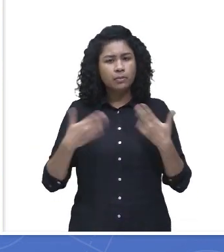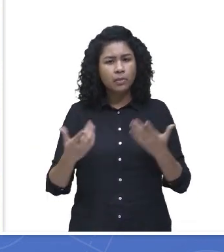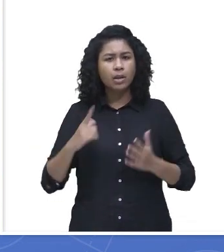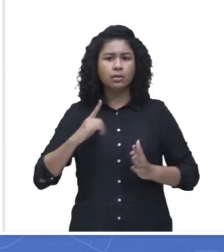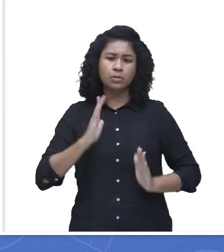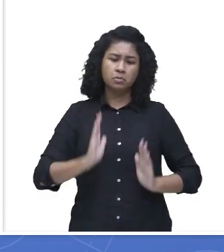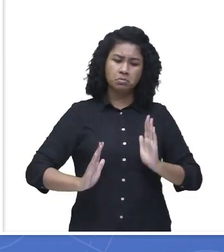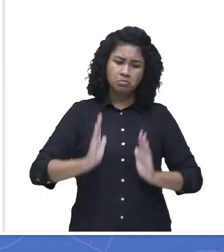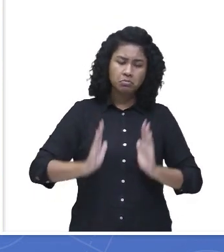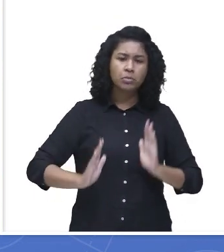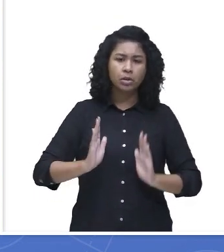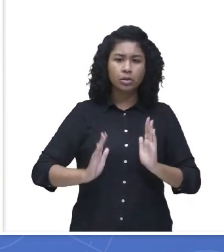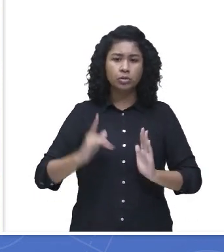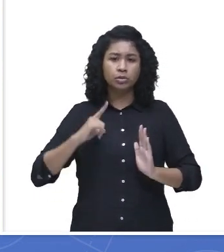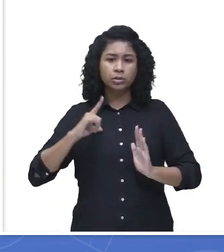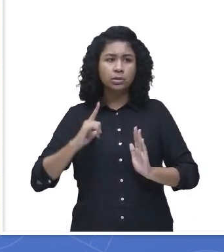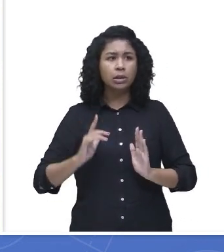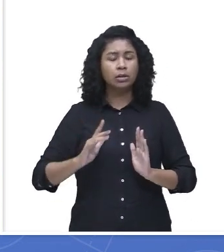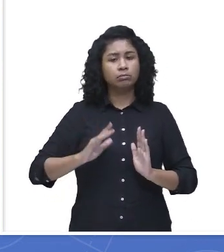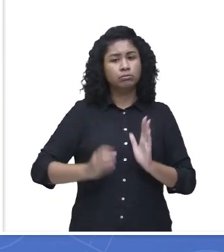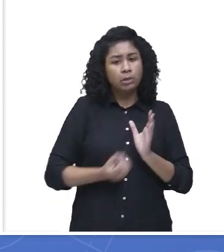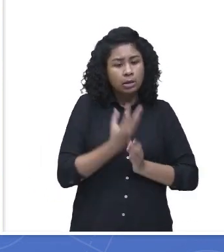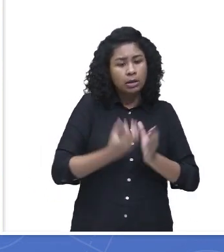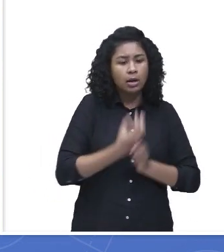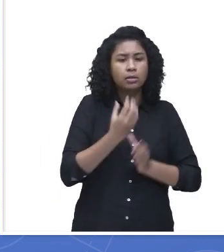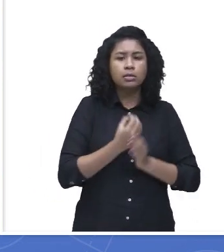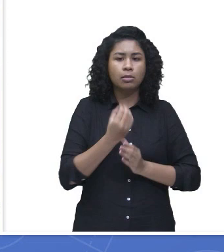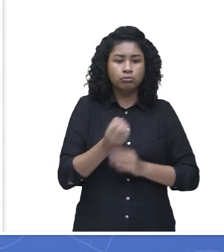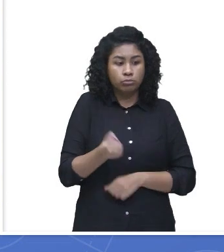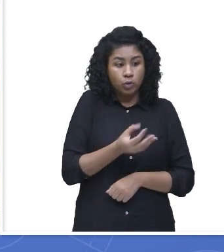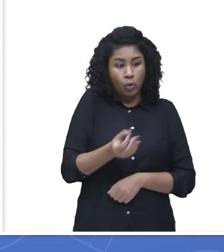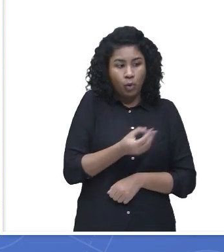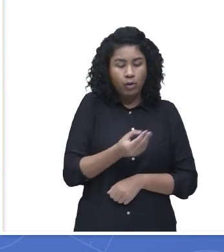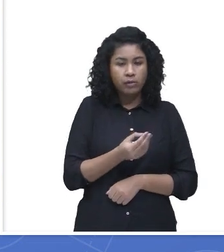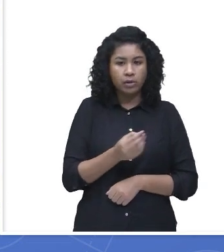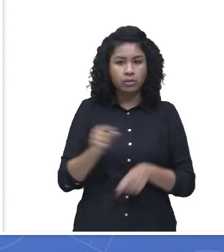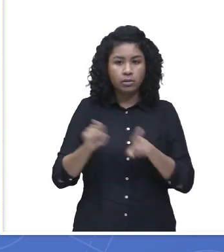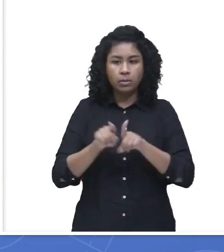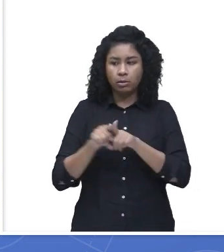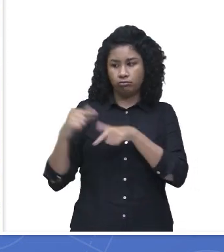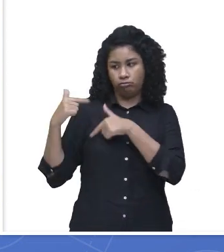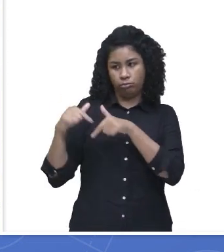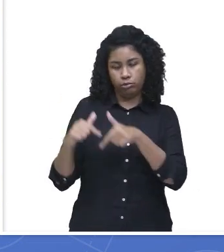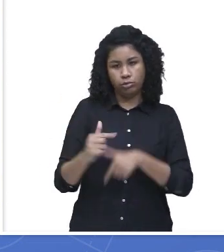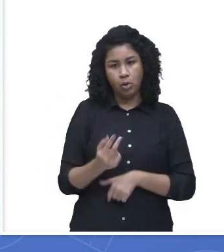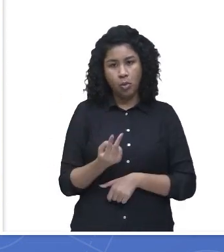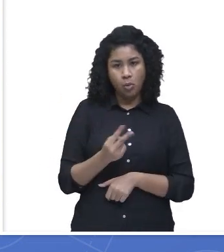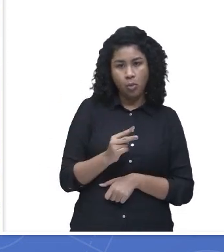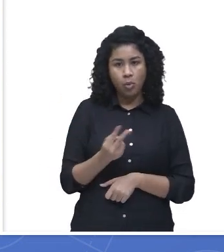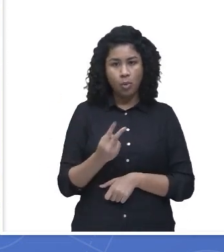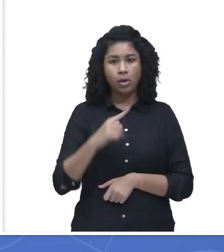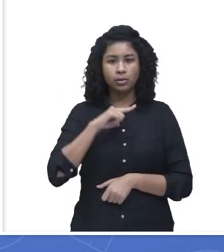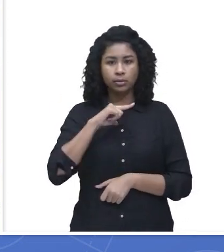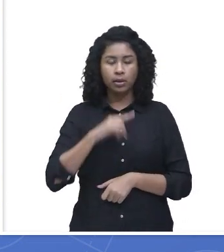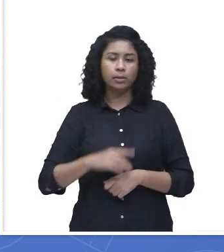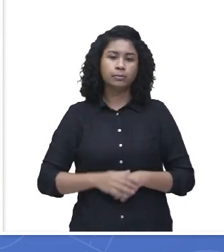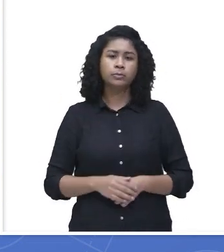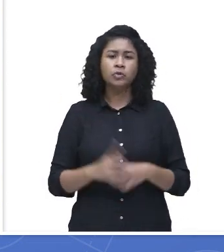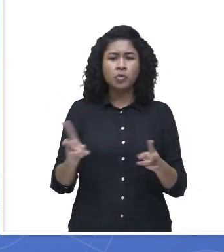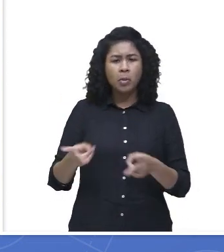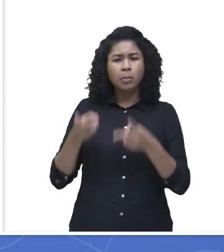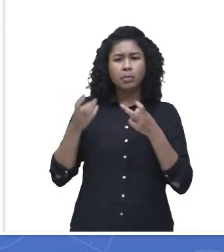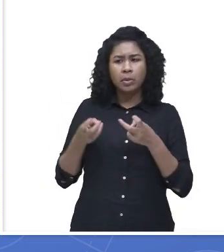eles inovam, em outros eles ficam ligados mais à tradição, certo? Vamos observar isso na obra de Augusto dos Anjos. E para